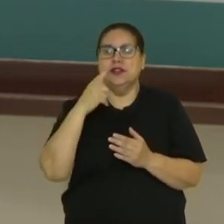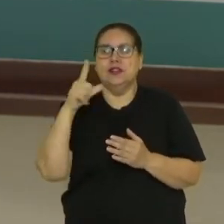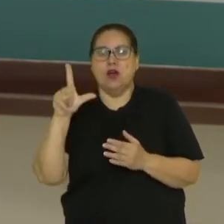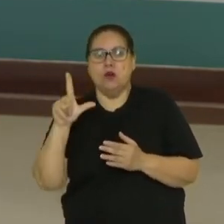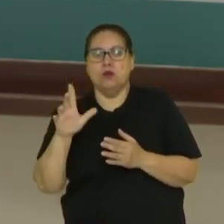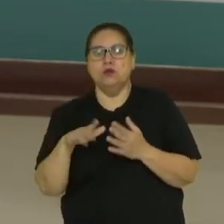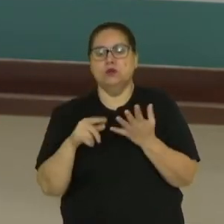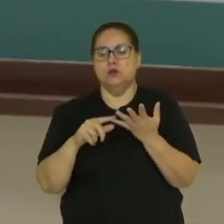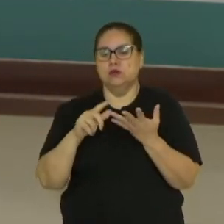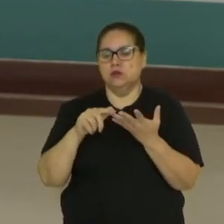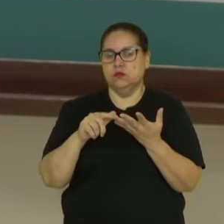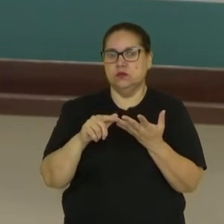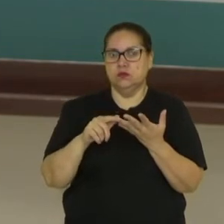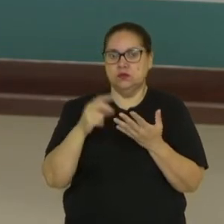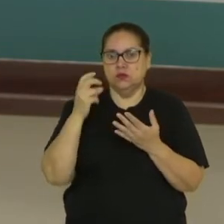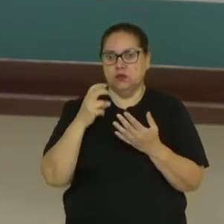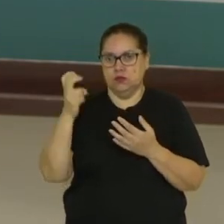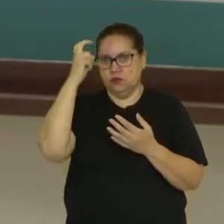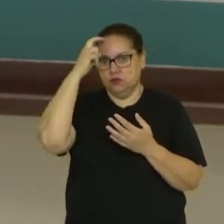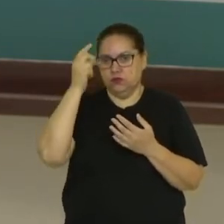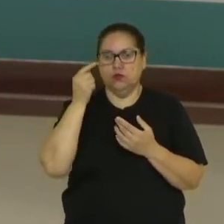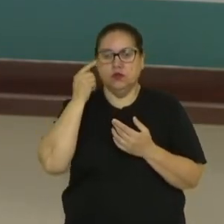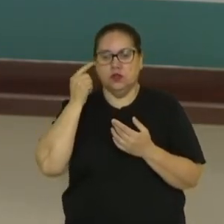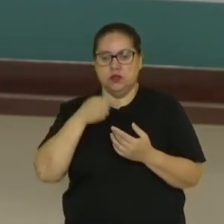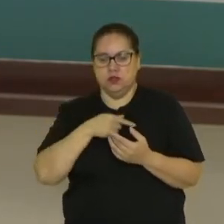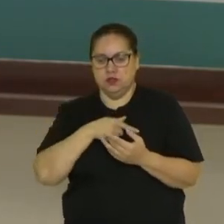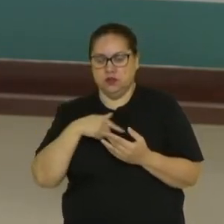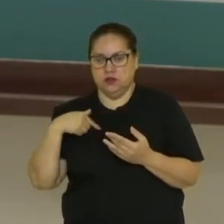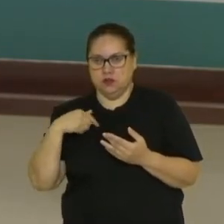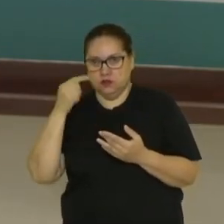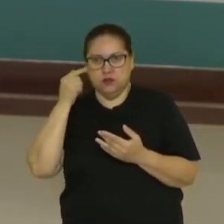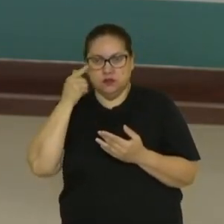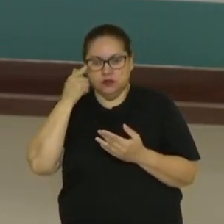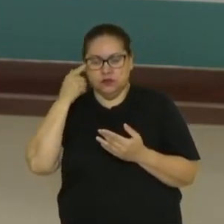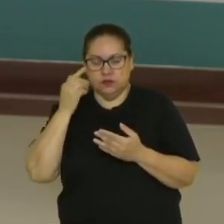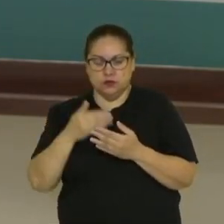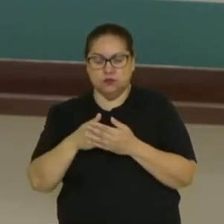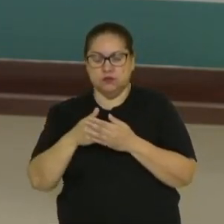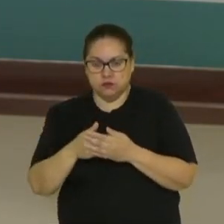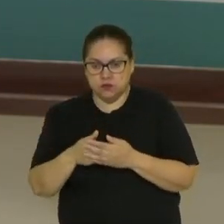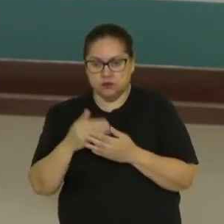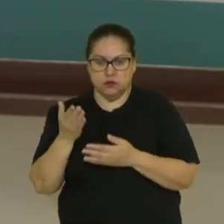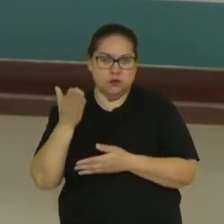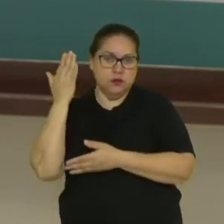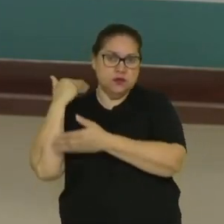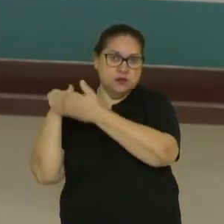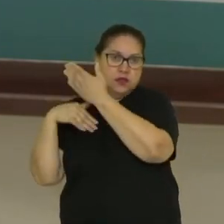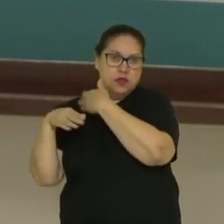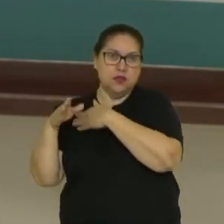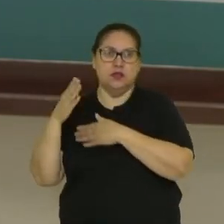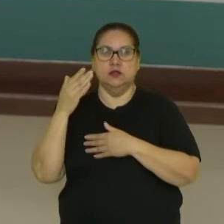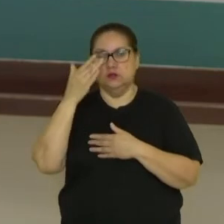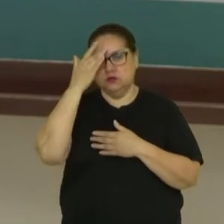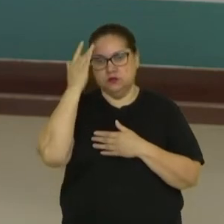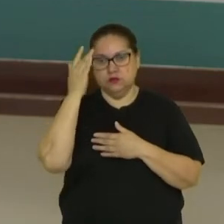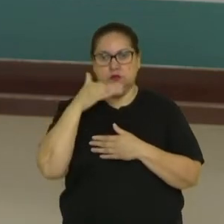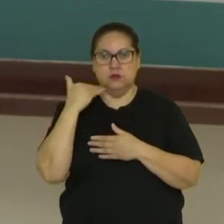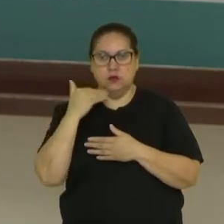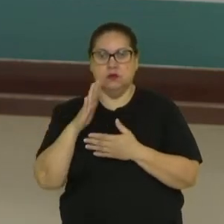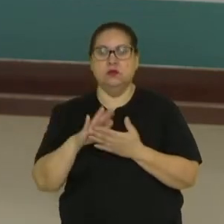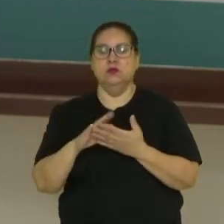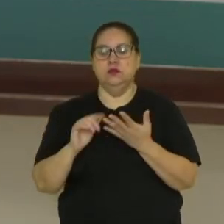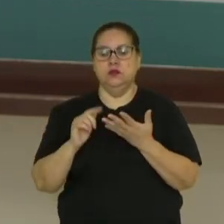ali uma cultura japonesa, né, que nós sabemos da reverência que eles têm aos antepassados, assim como também